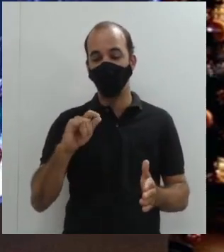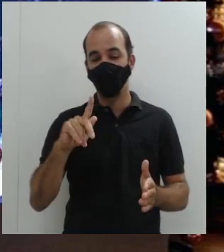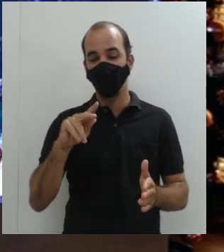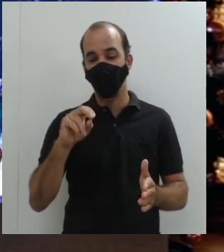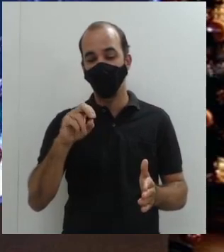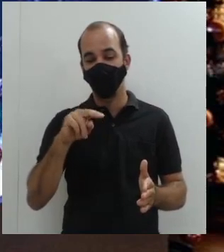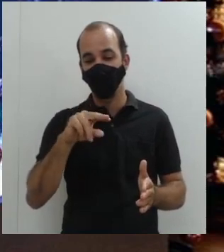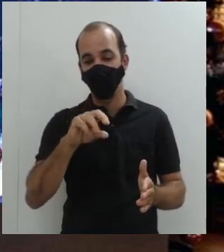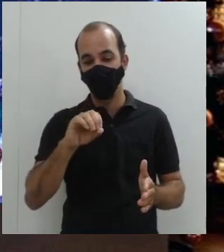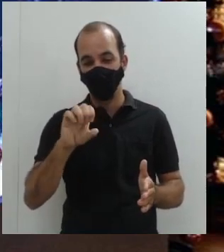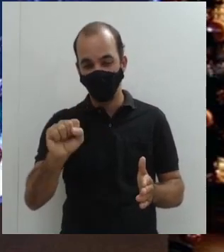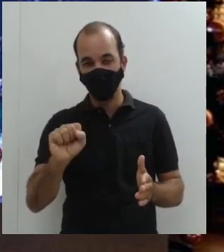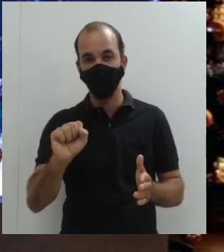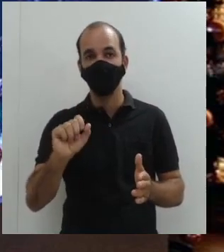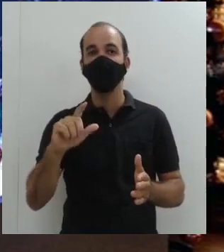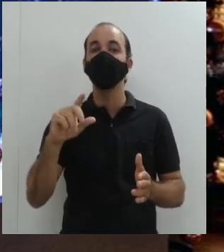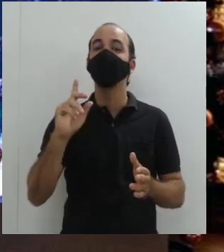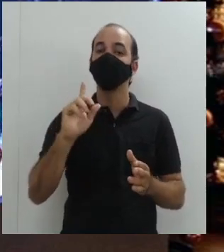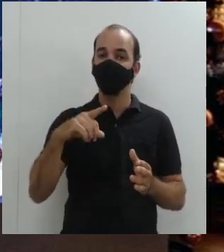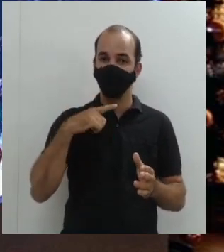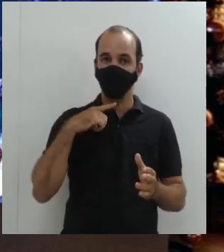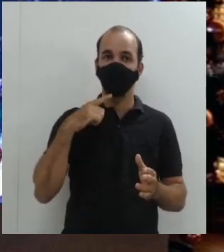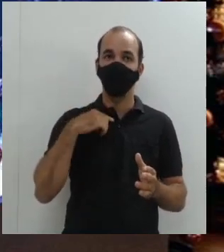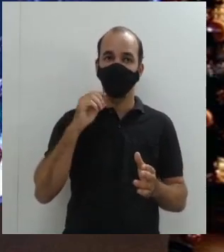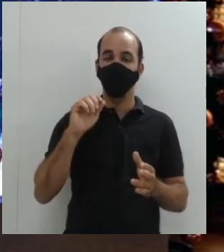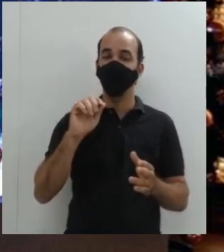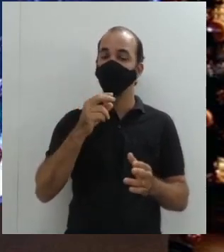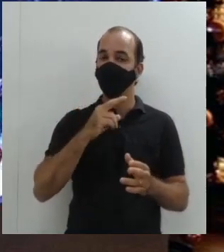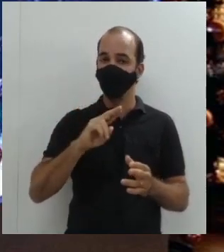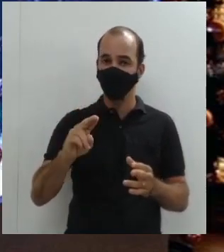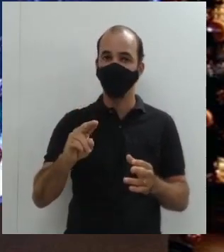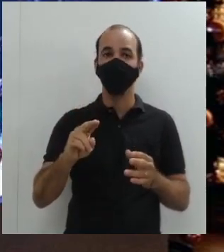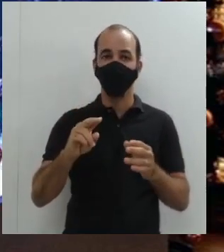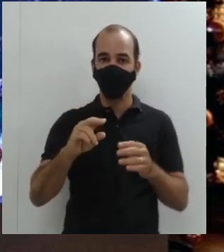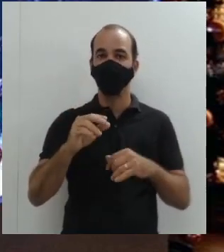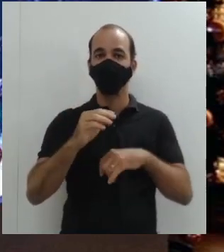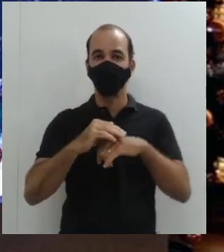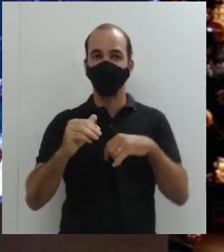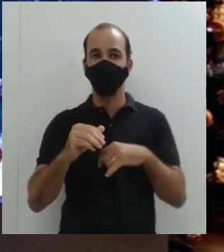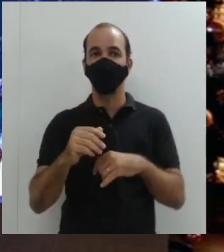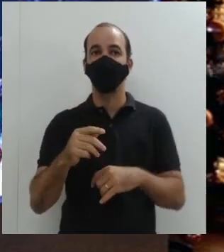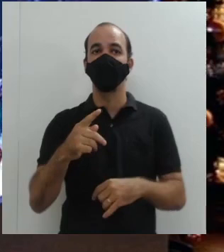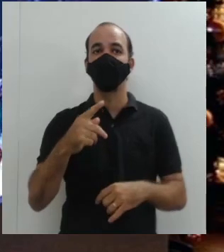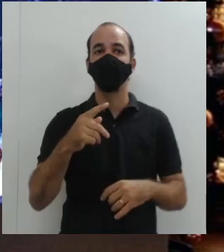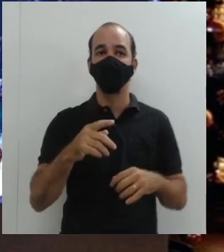ele vai receber um nome todo especial que a gente vai começar a definir na aula de hoje, tá bom? É o nosso